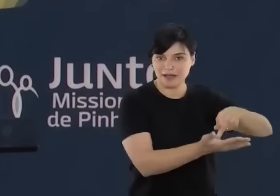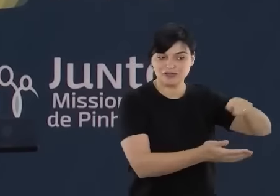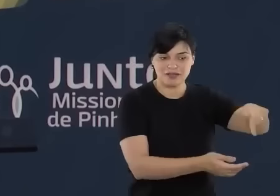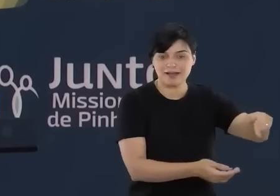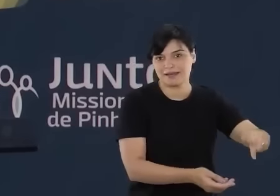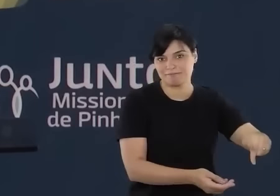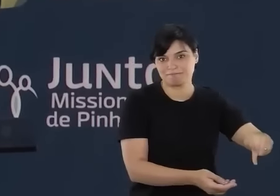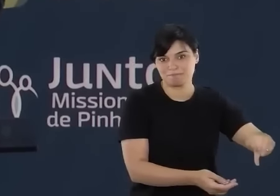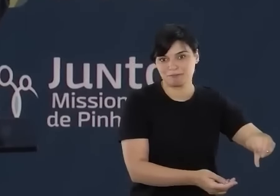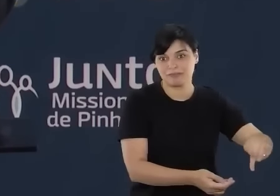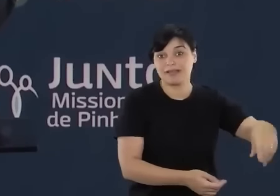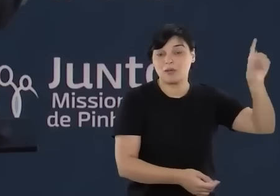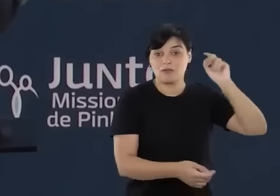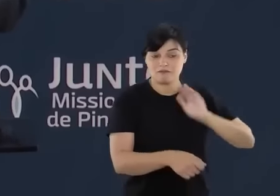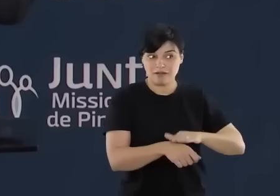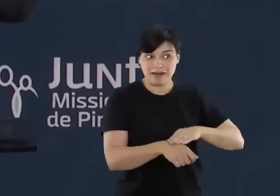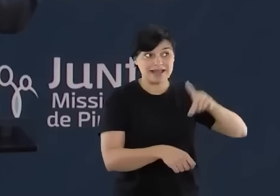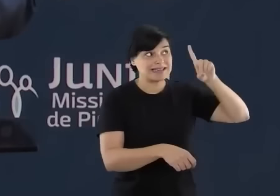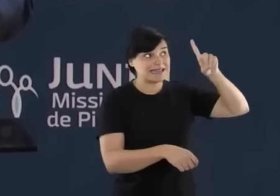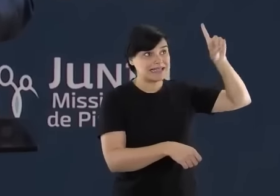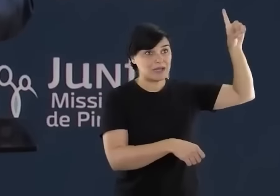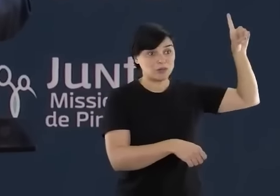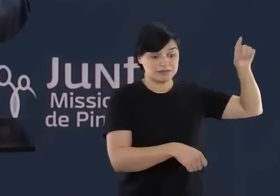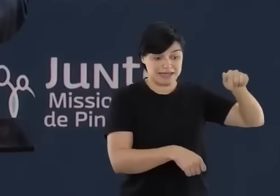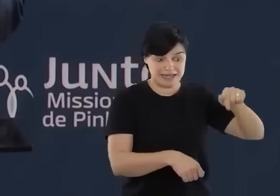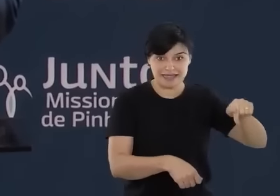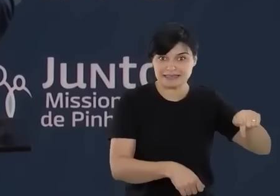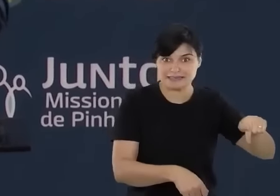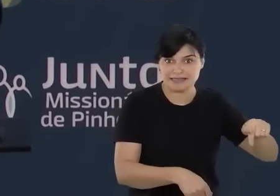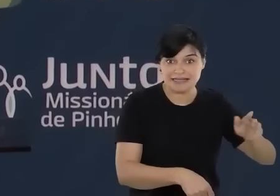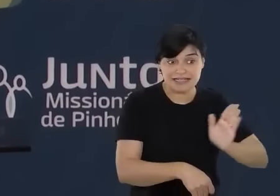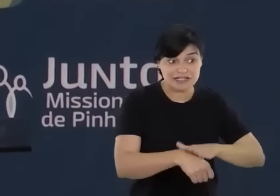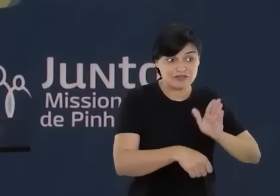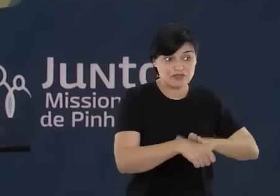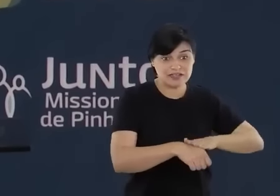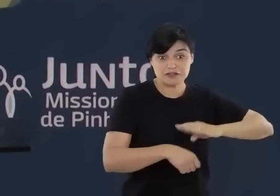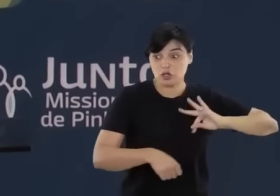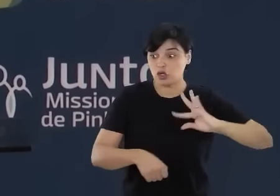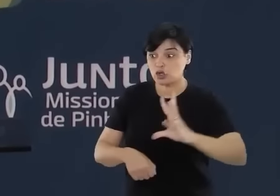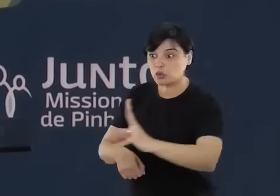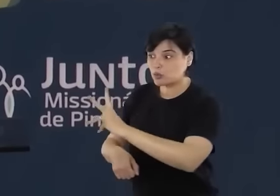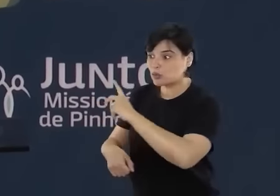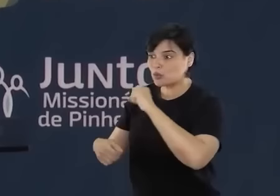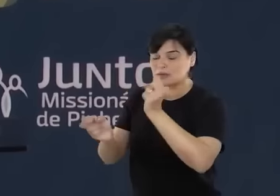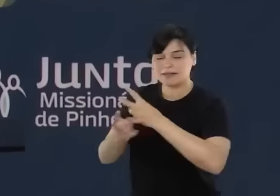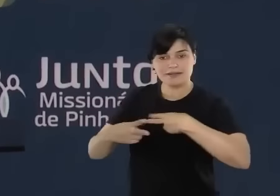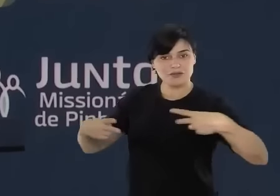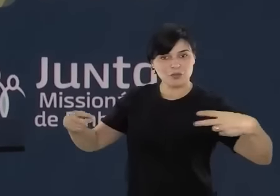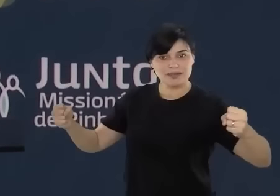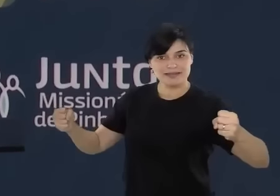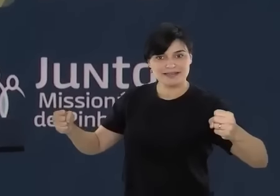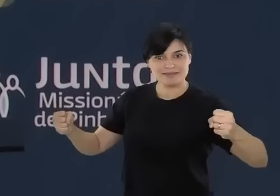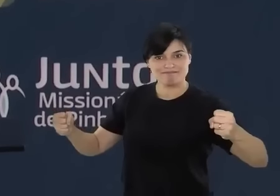essa é a primeira Verdade Deus é o criador o que eu acho maravilhoso é que Paulo não tem constrangimento de